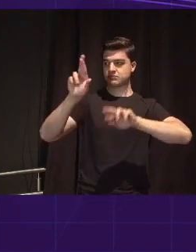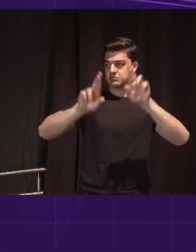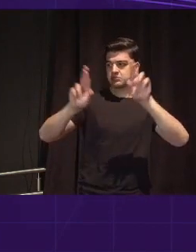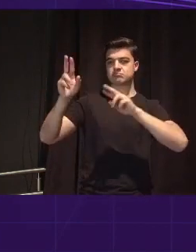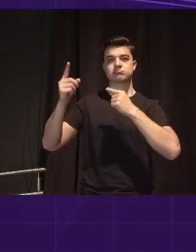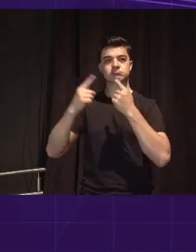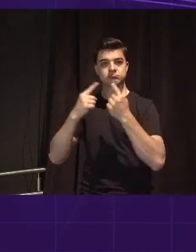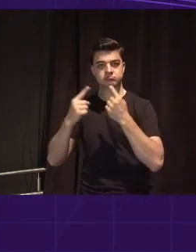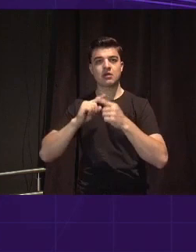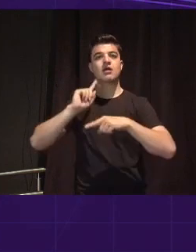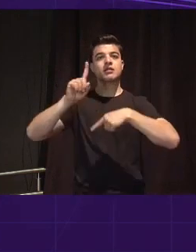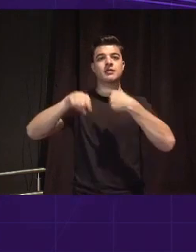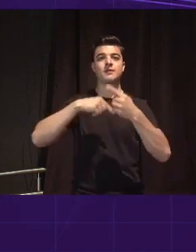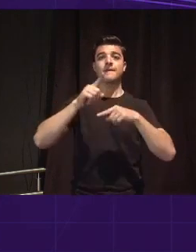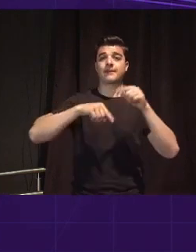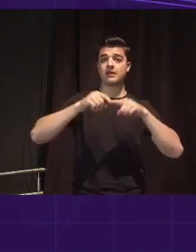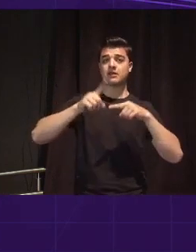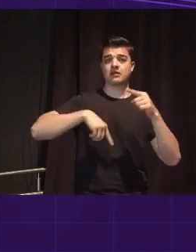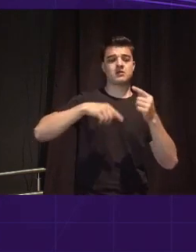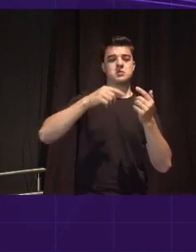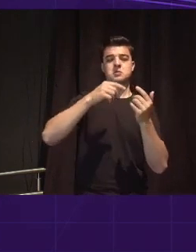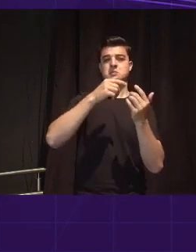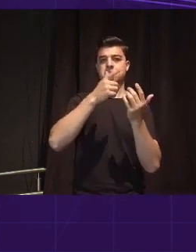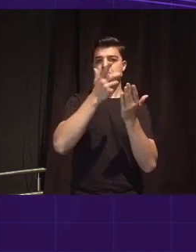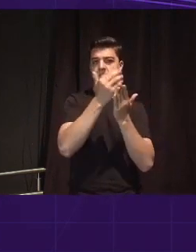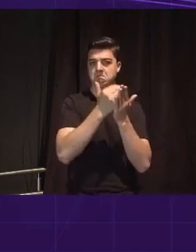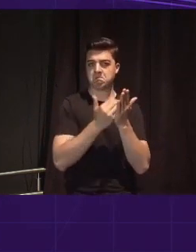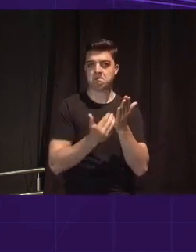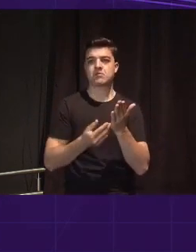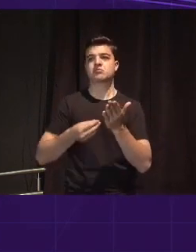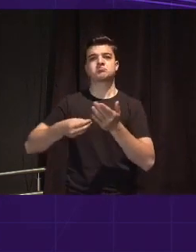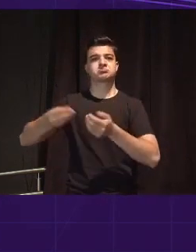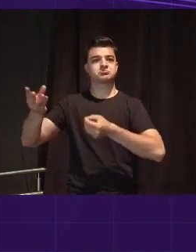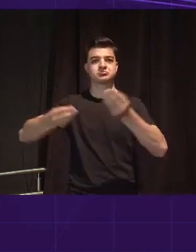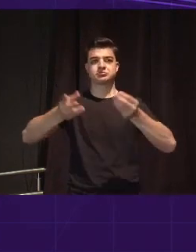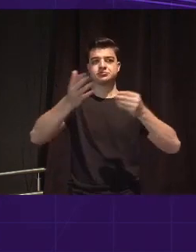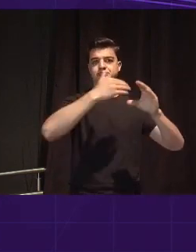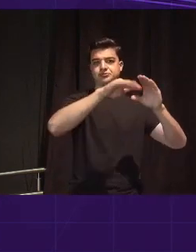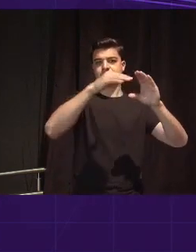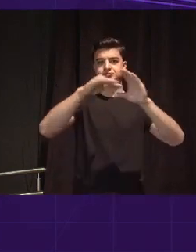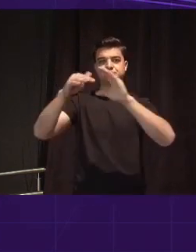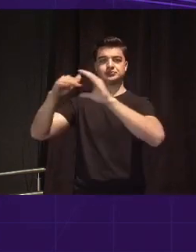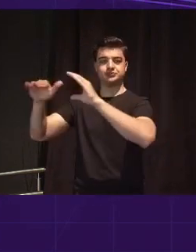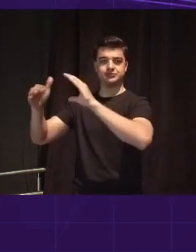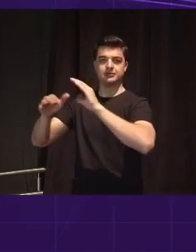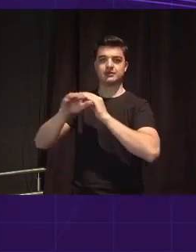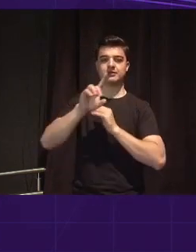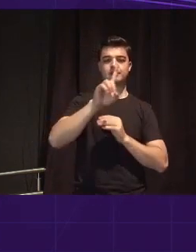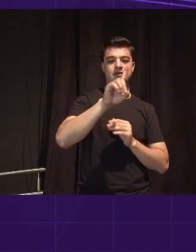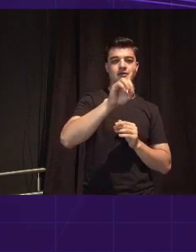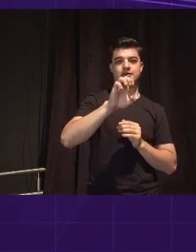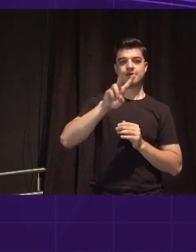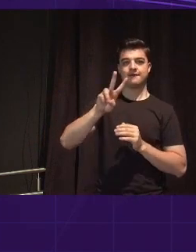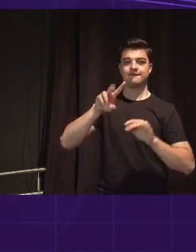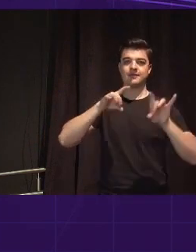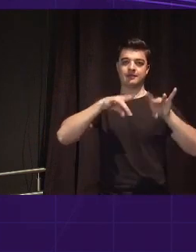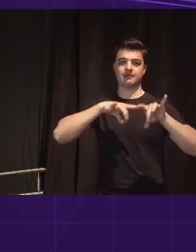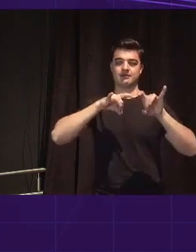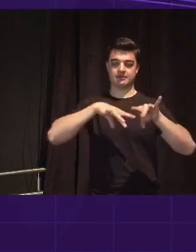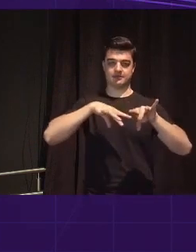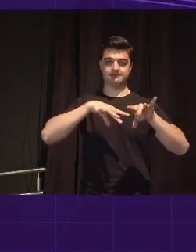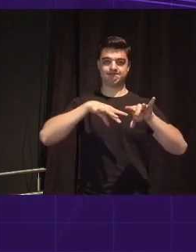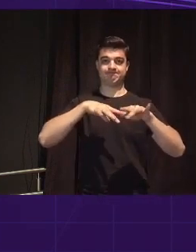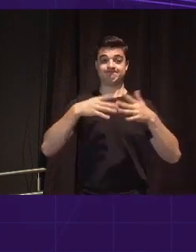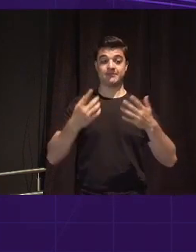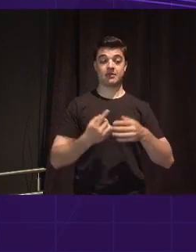essa distribuição entre times, tribos e alianças sobre débito técnico, né? Então, assim, foi um ano gigantesco, foi